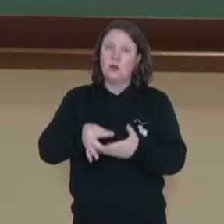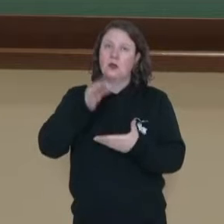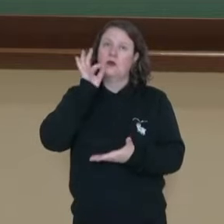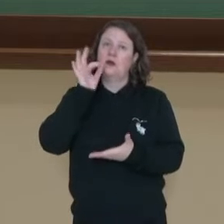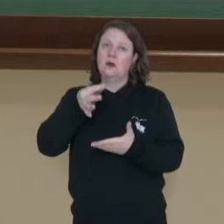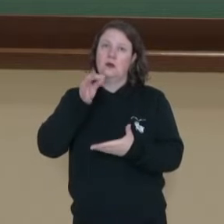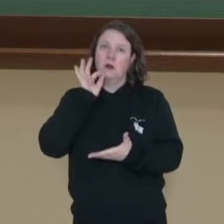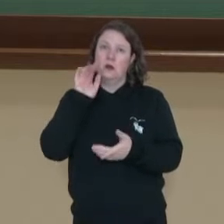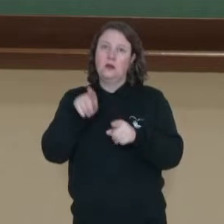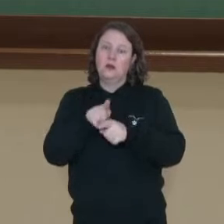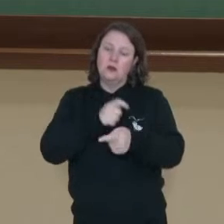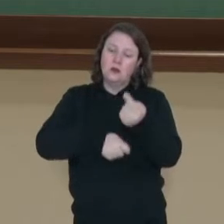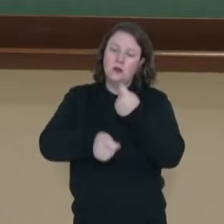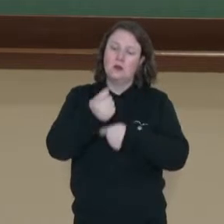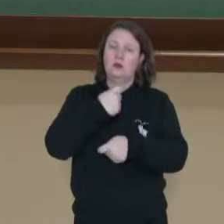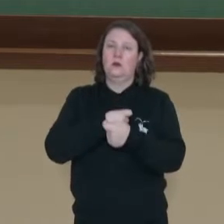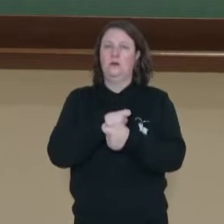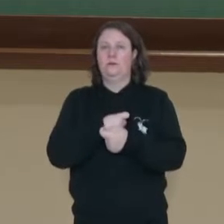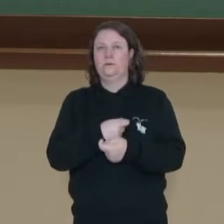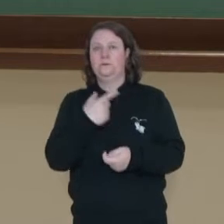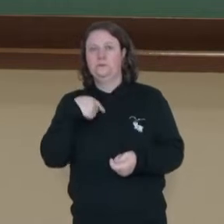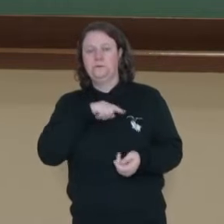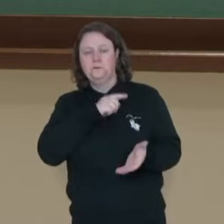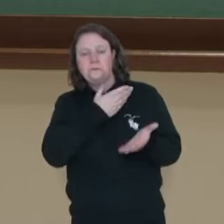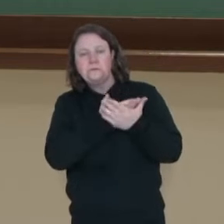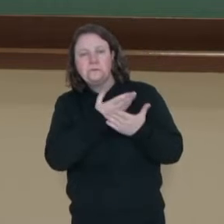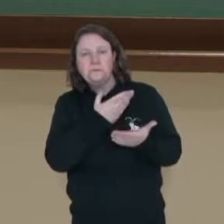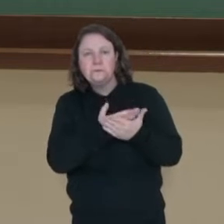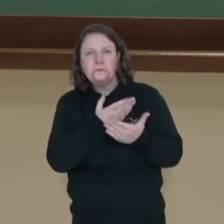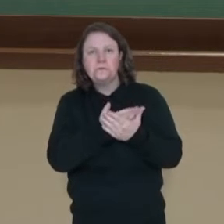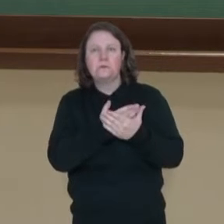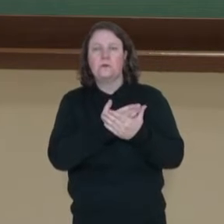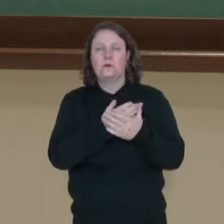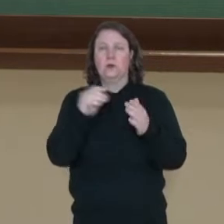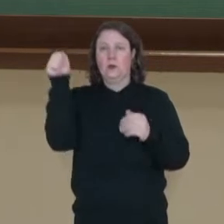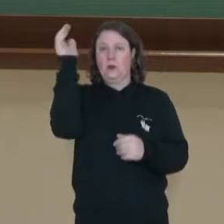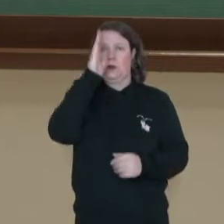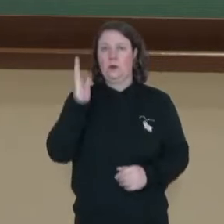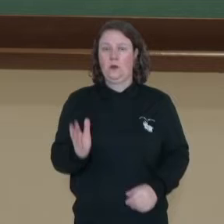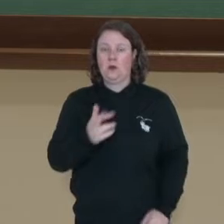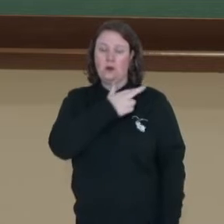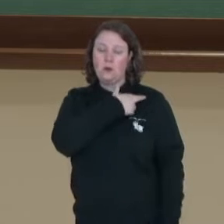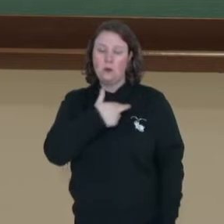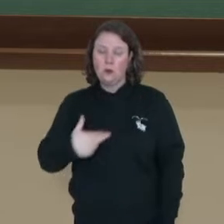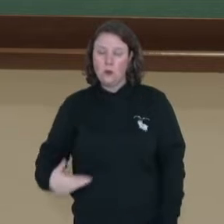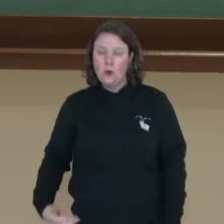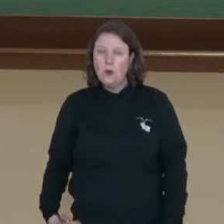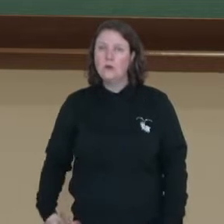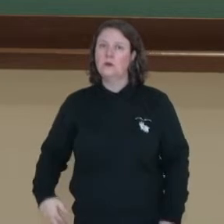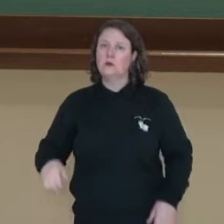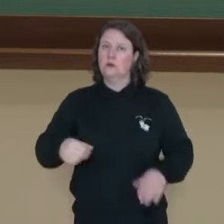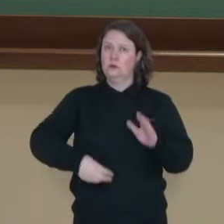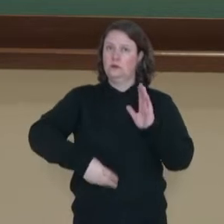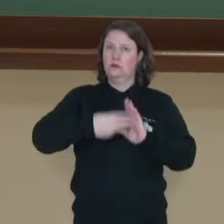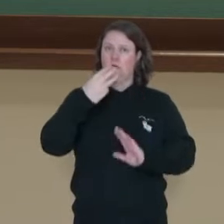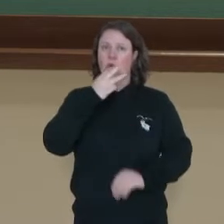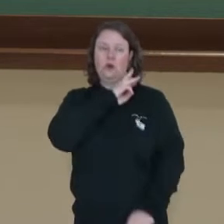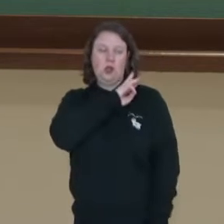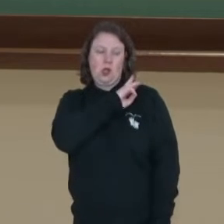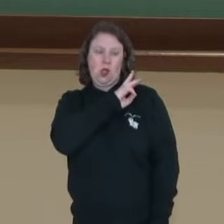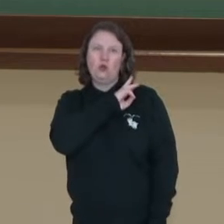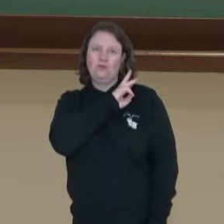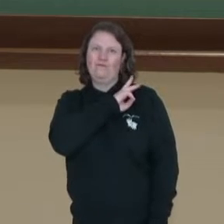gente estuda o Brasil República no terceiro ano, um dos primeiros assuntos que a gente estuda é a política